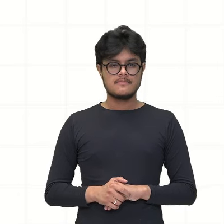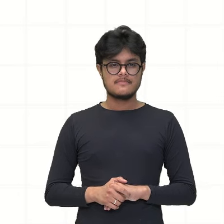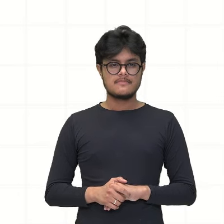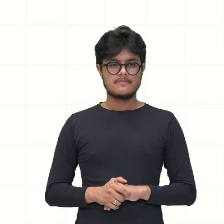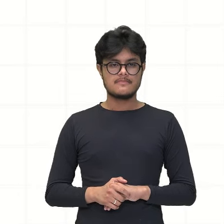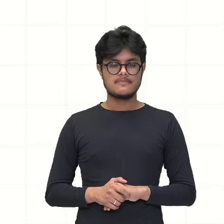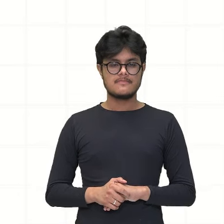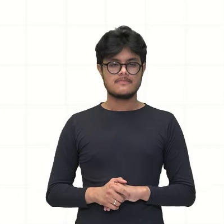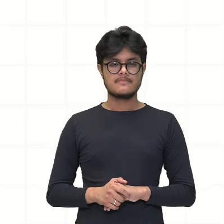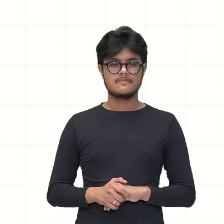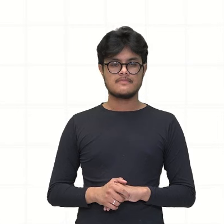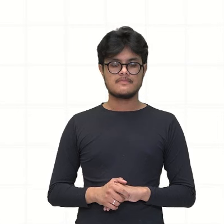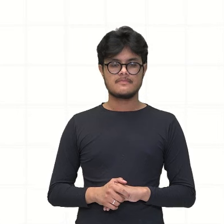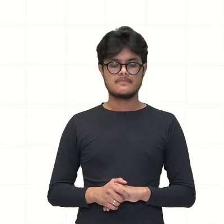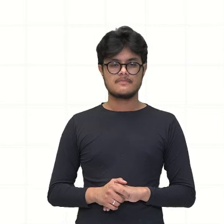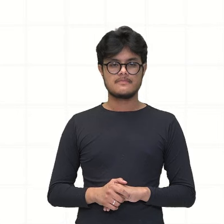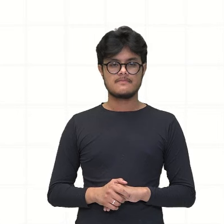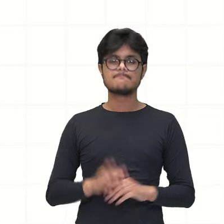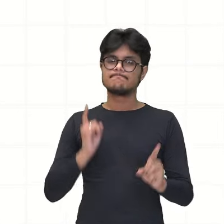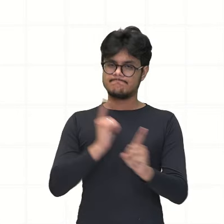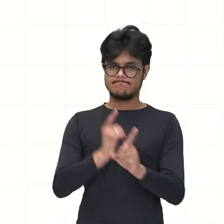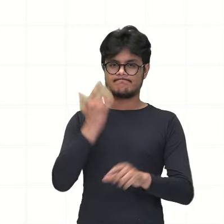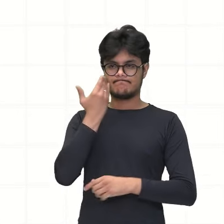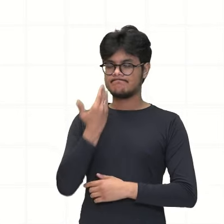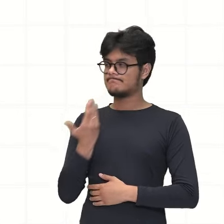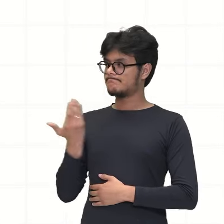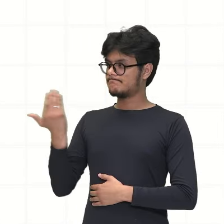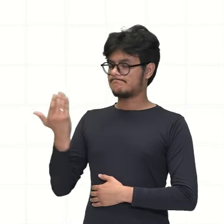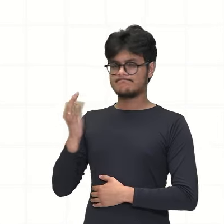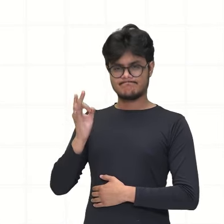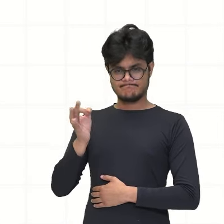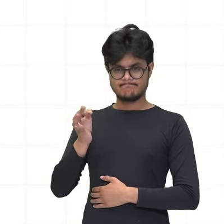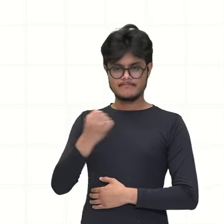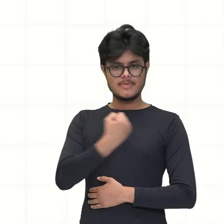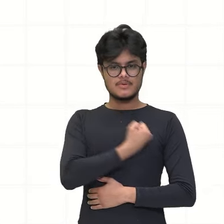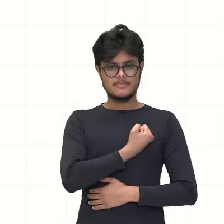esse valor de R$